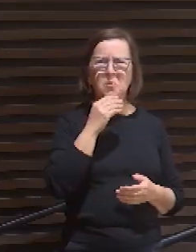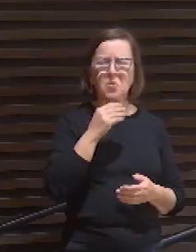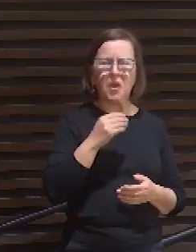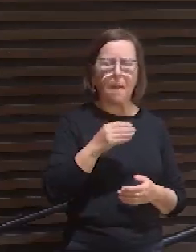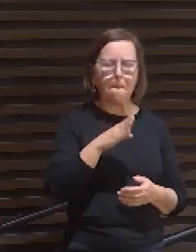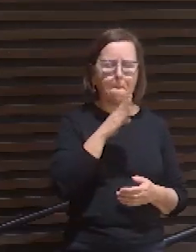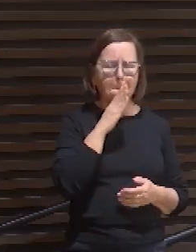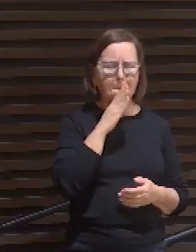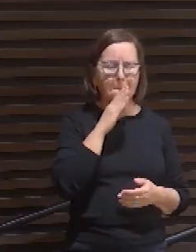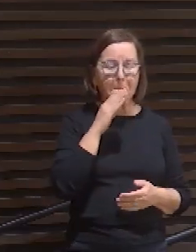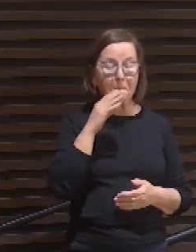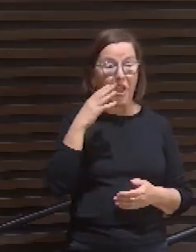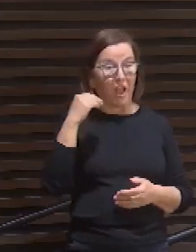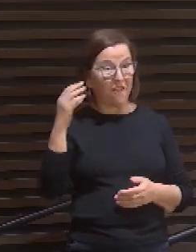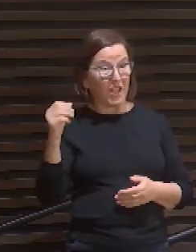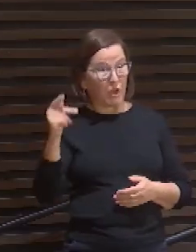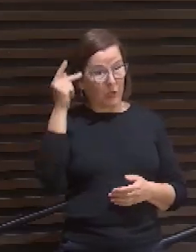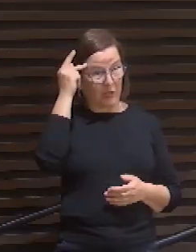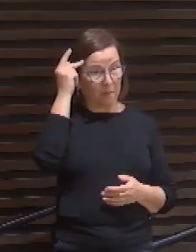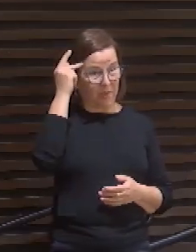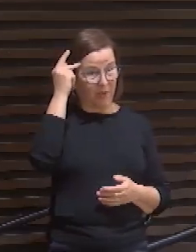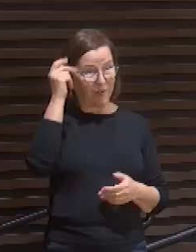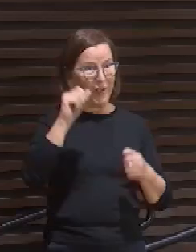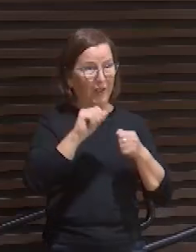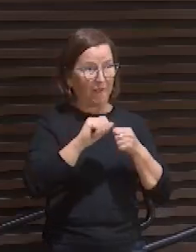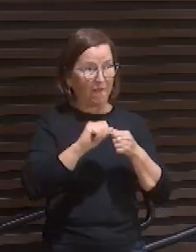Chegou lá, fez a cirurgia,